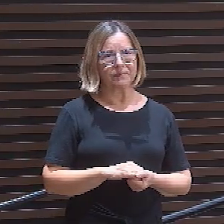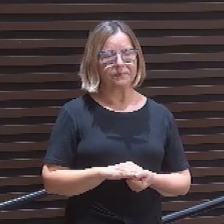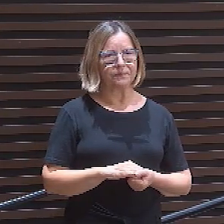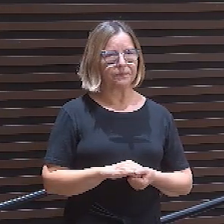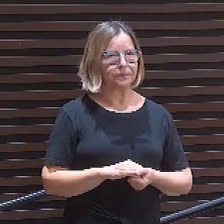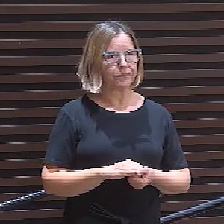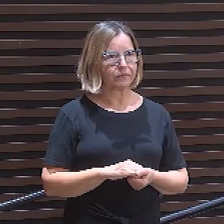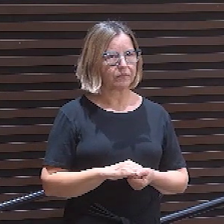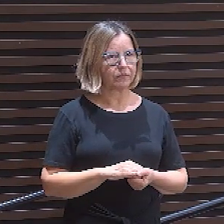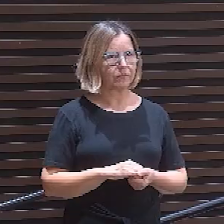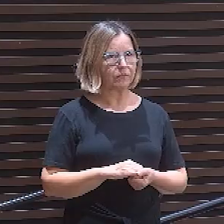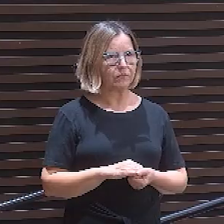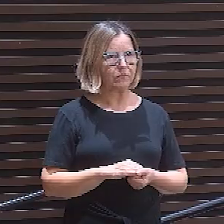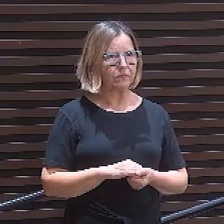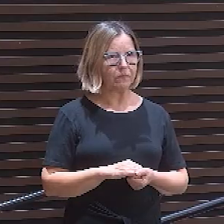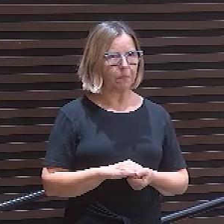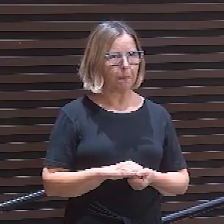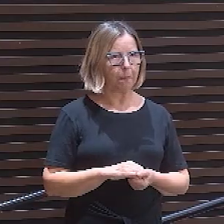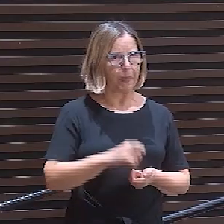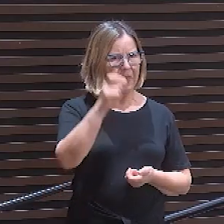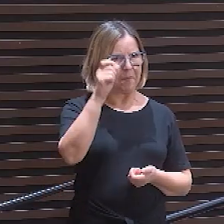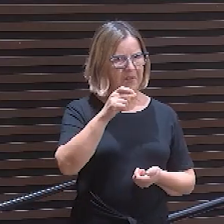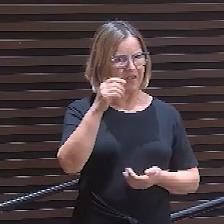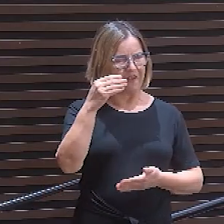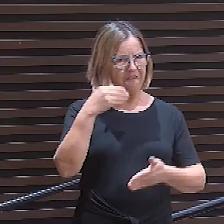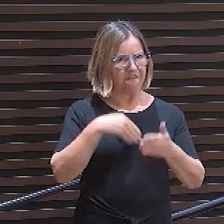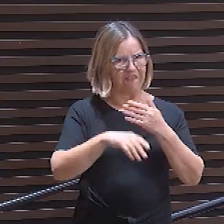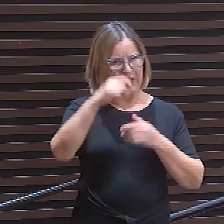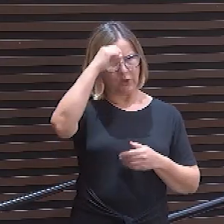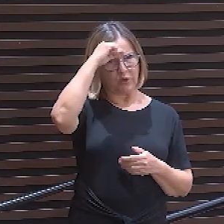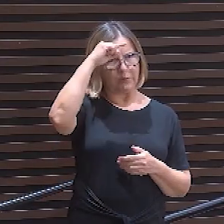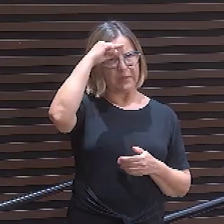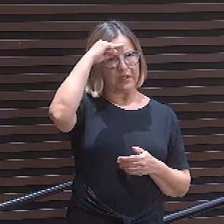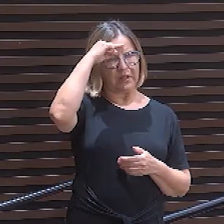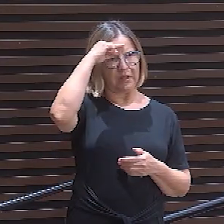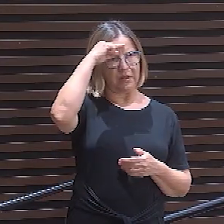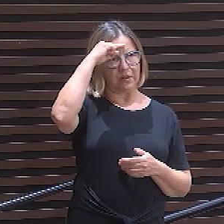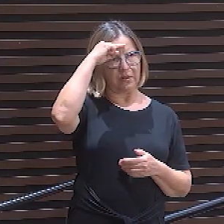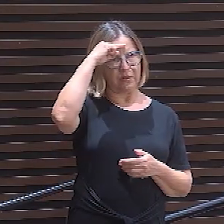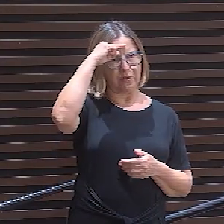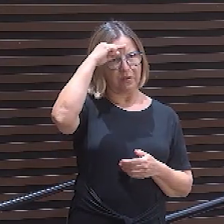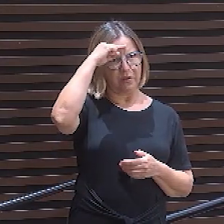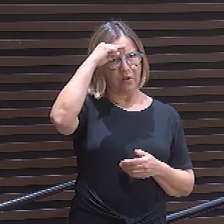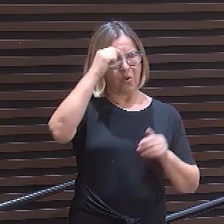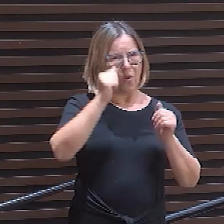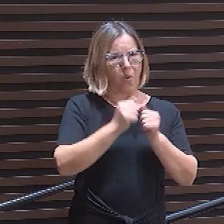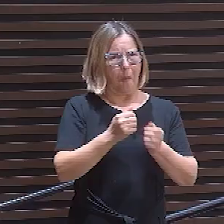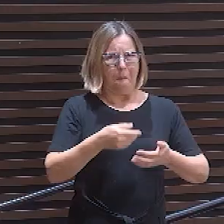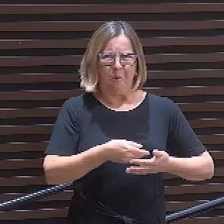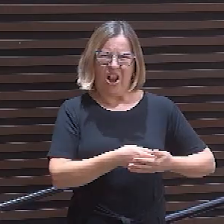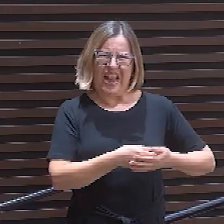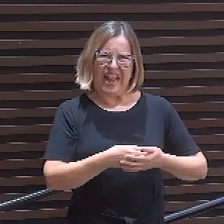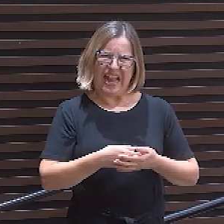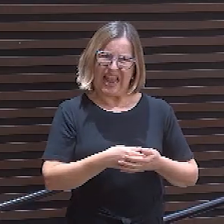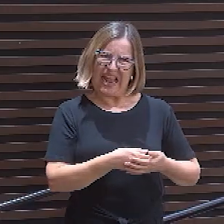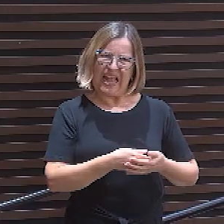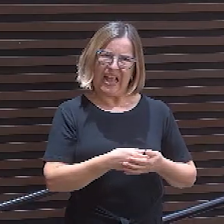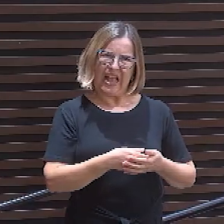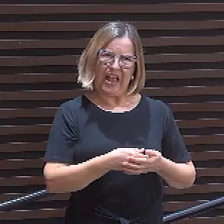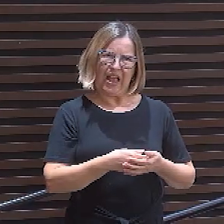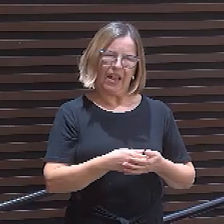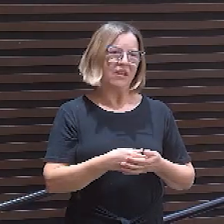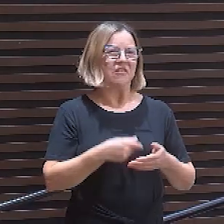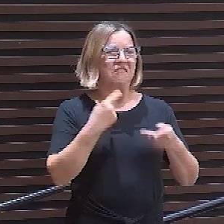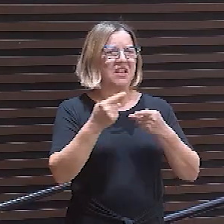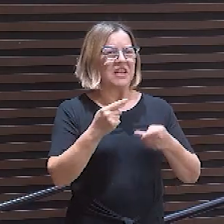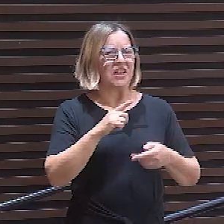Você ir para um hospital com um inanimado, dizendo que tem